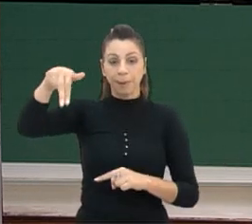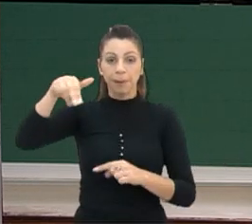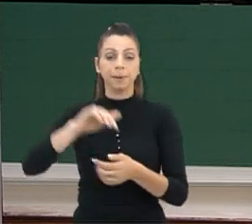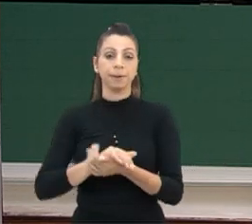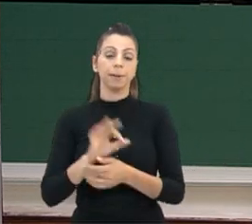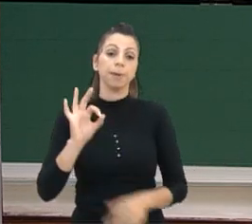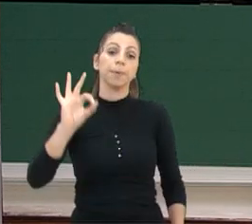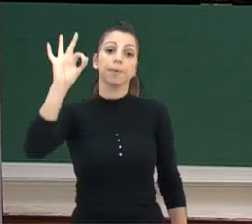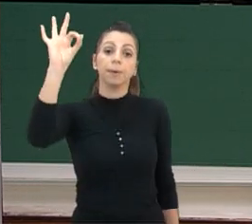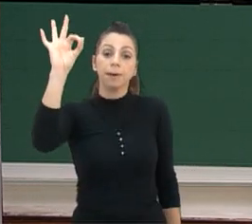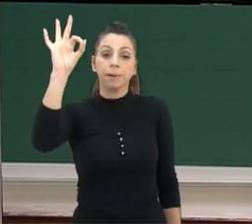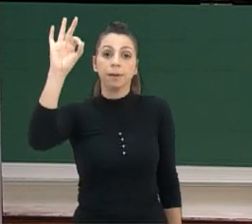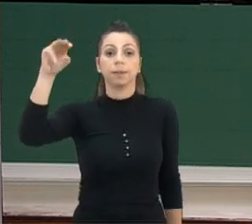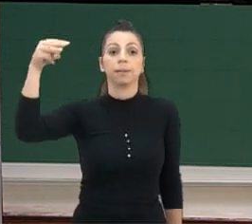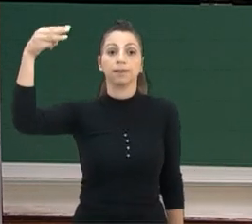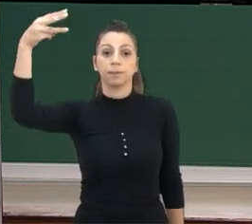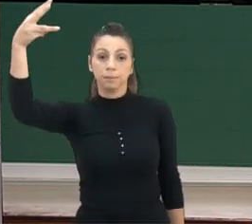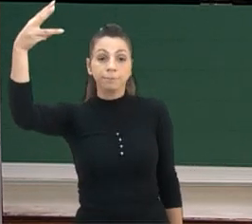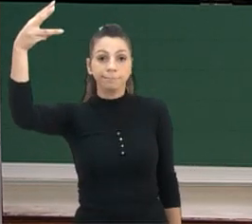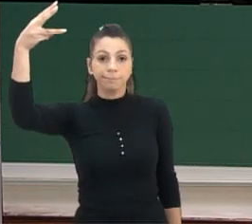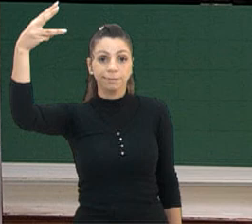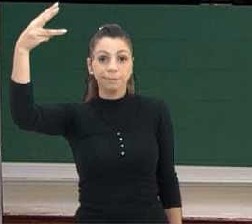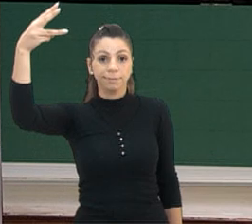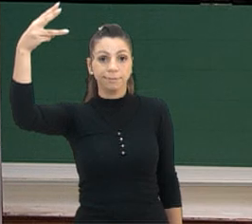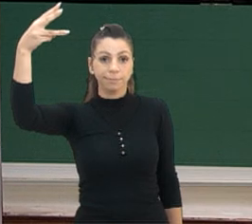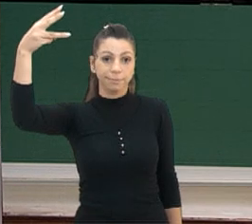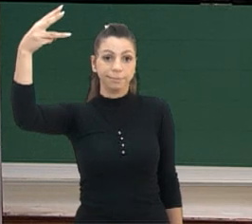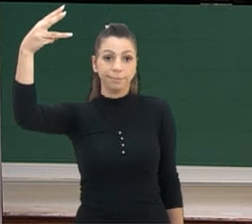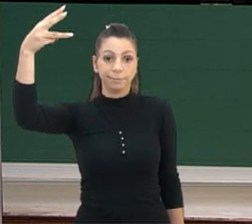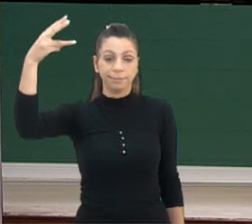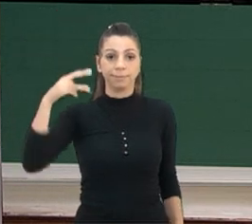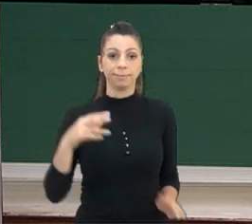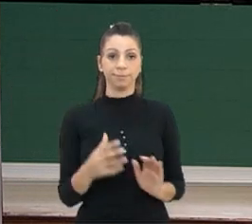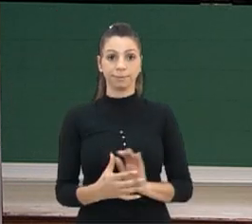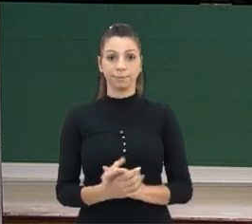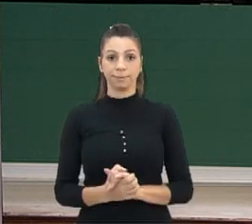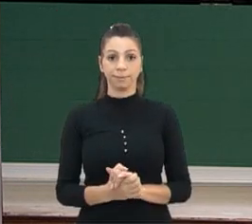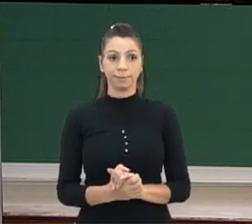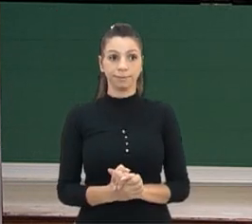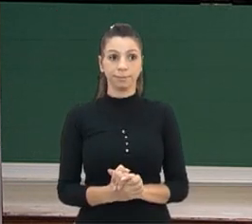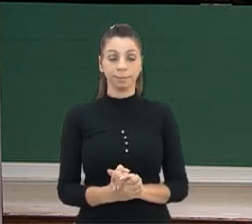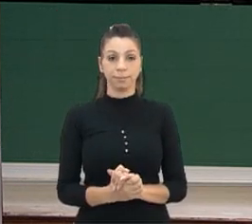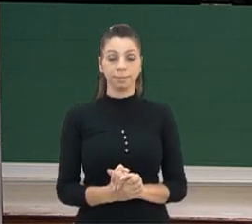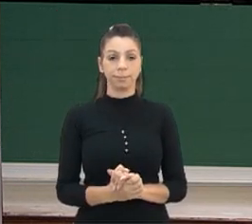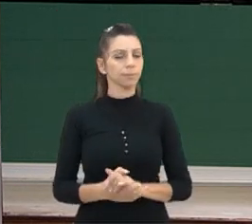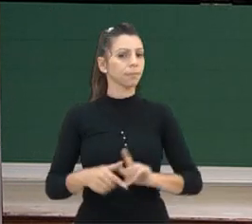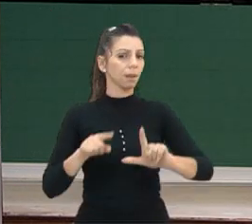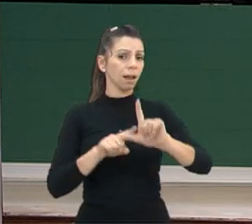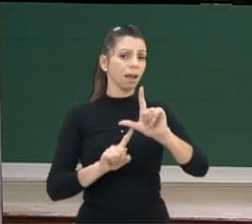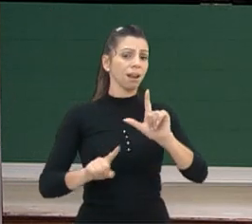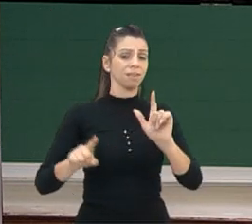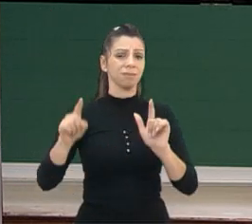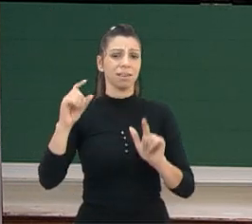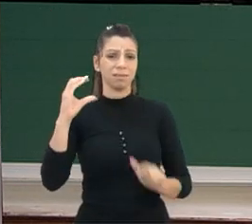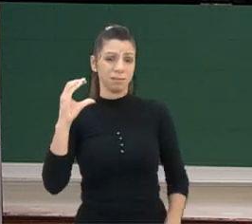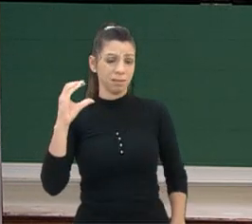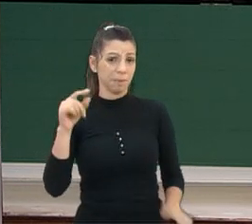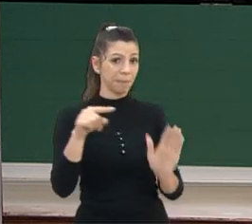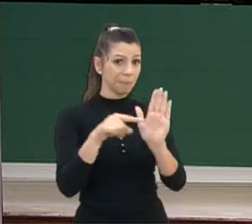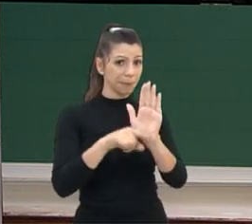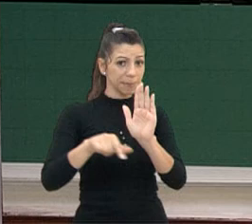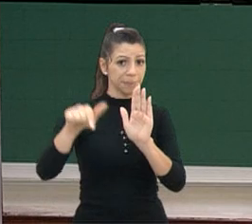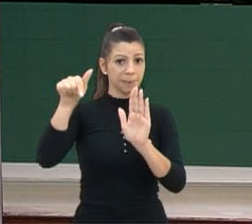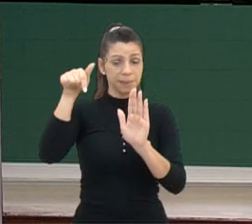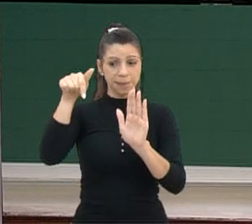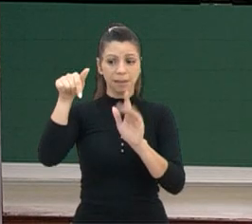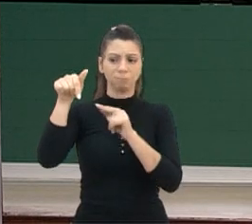da equação é, o grau do monômio é terceiro grau. E a letra C é menos 7. Menos 7 é um